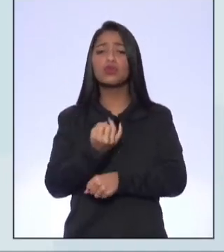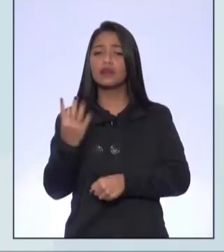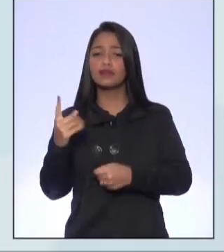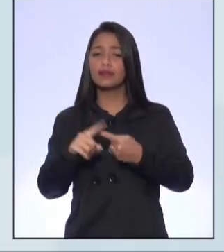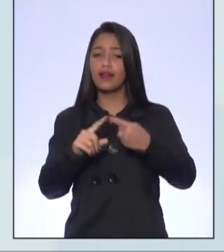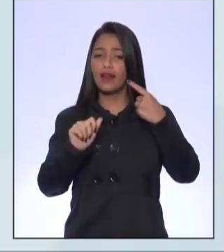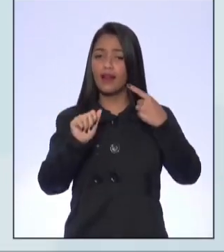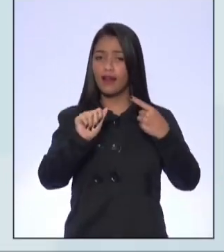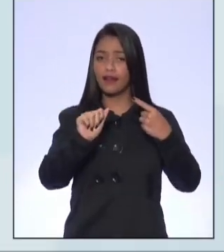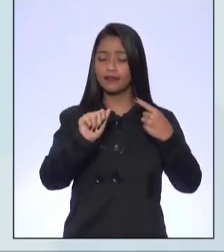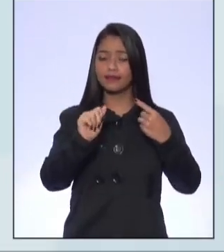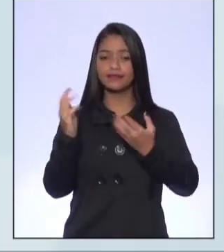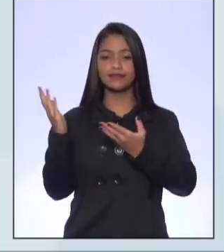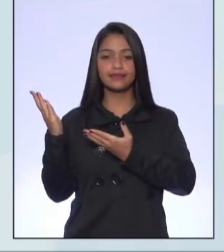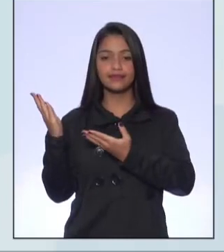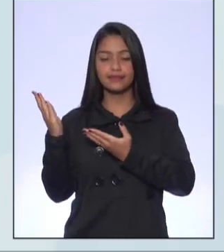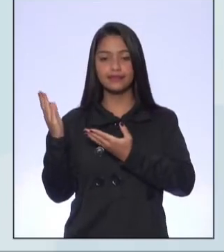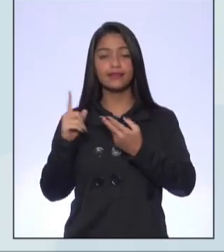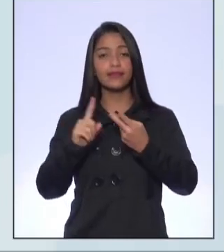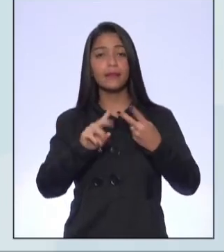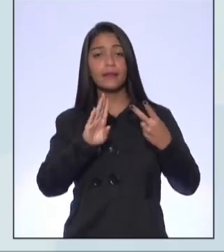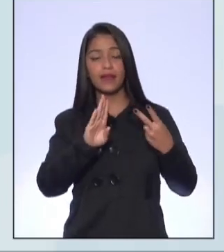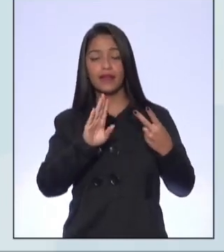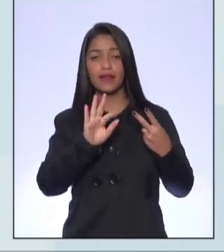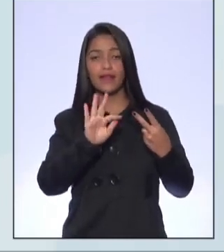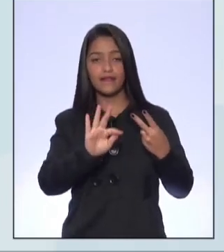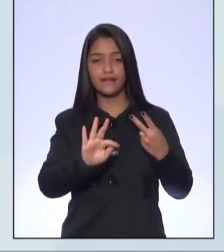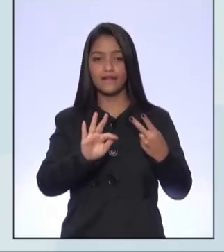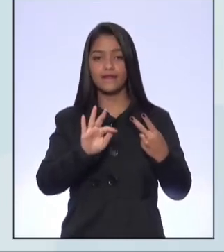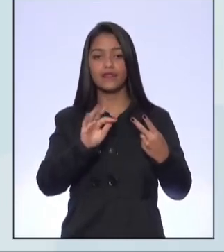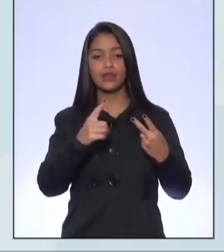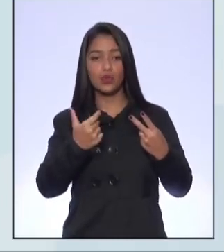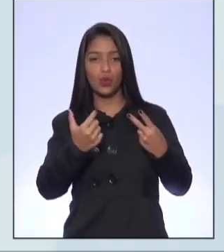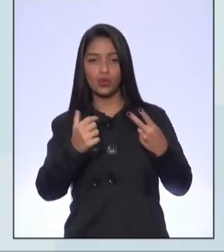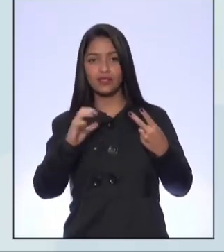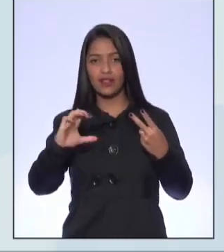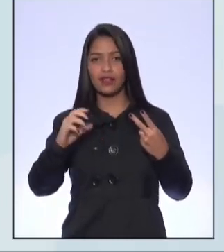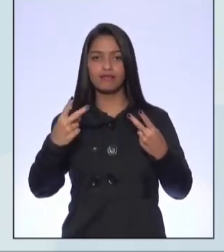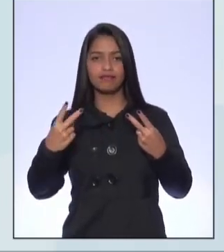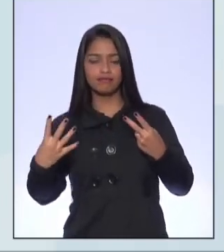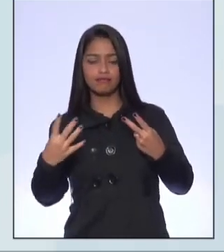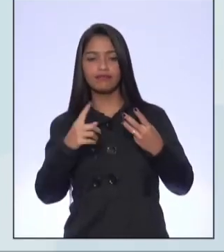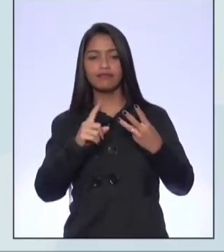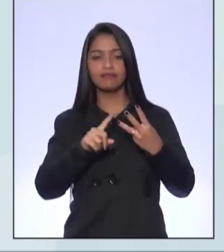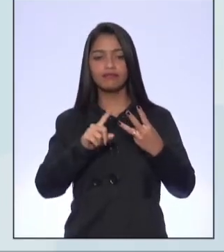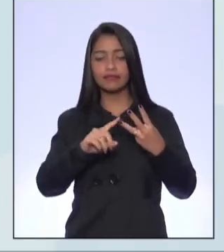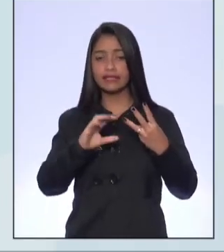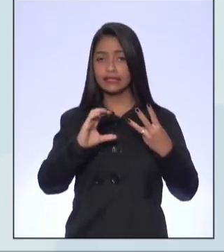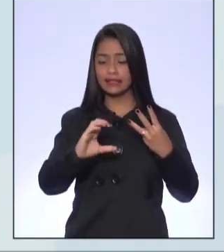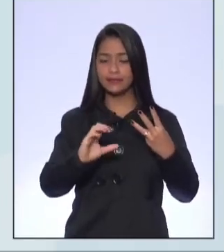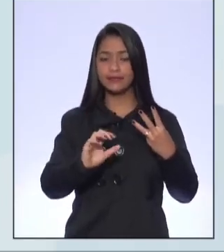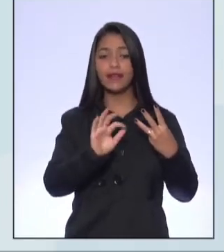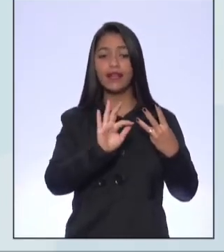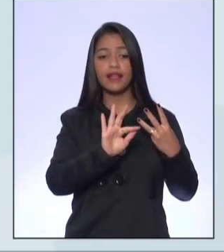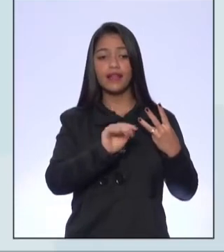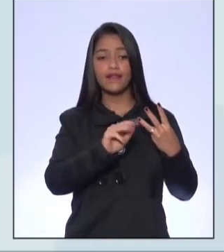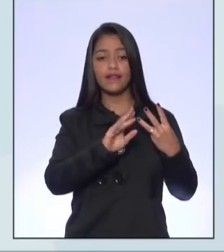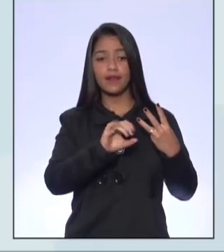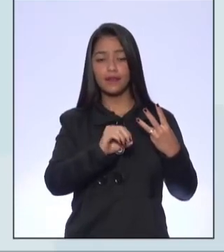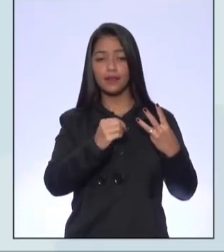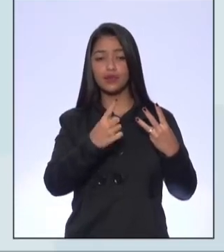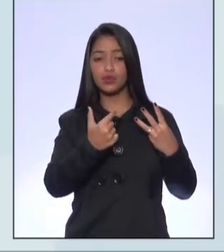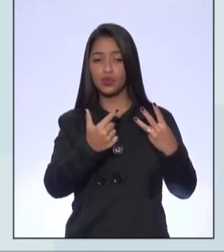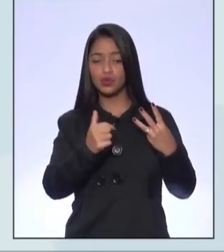24, o Carlos com 12. Na B, o Fábio com 12, o Carlos com 24. Na C, o Fábio com 12, o Carlos